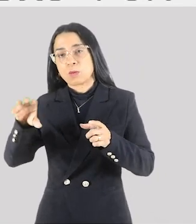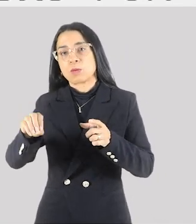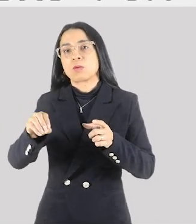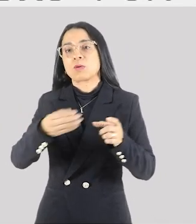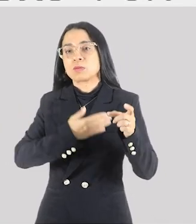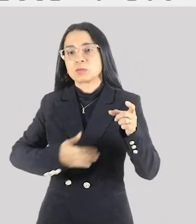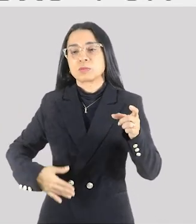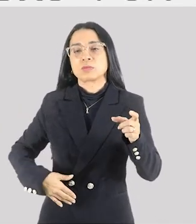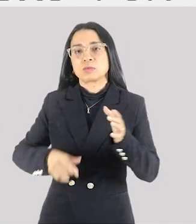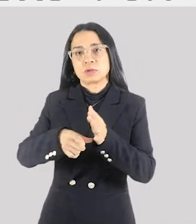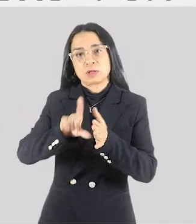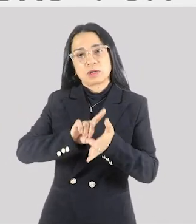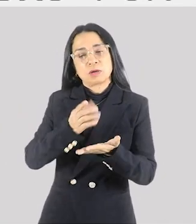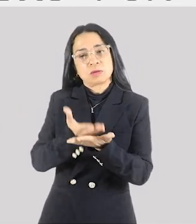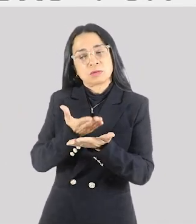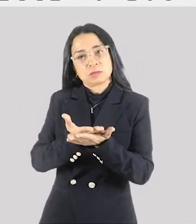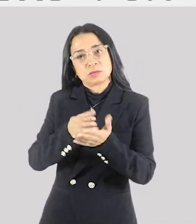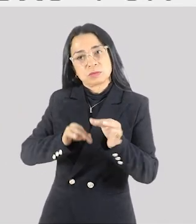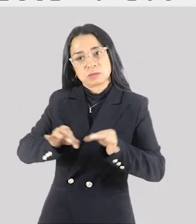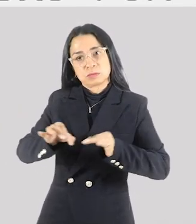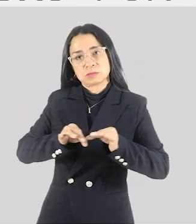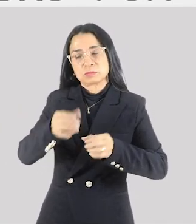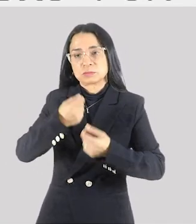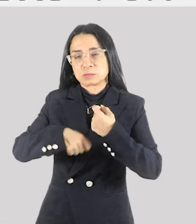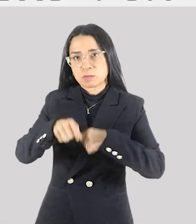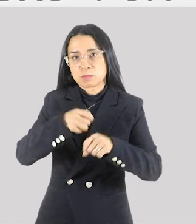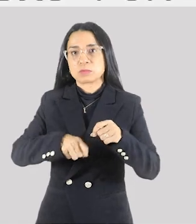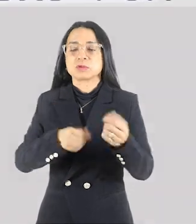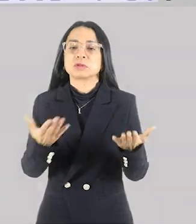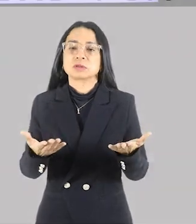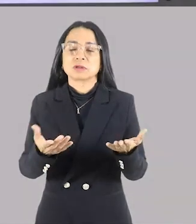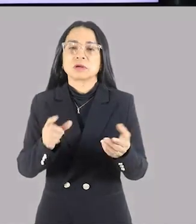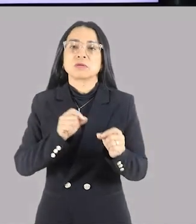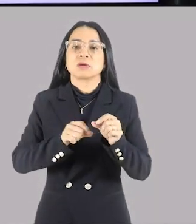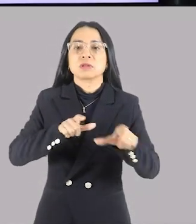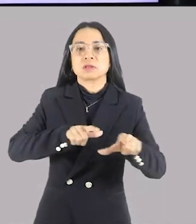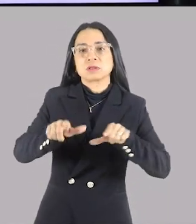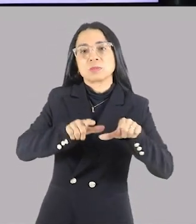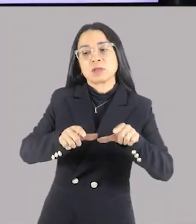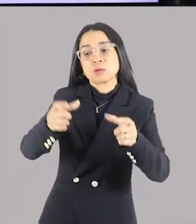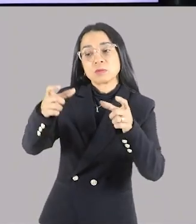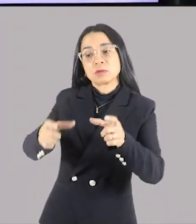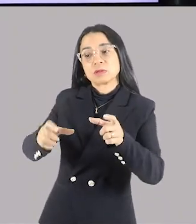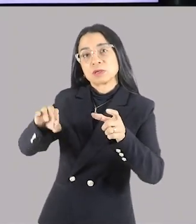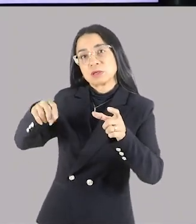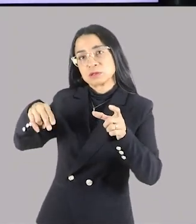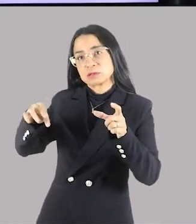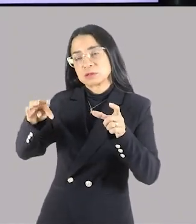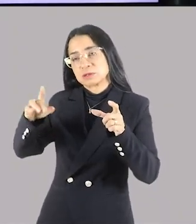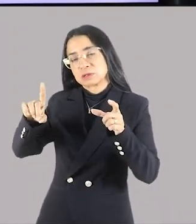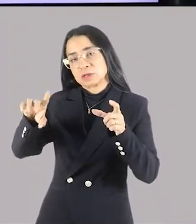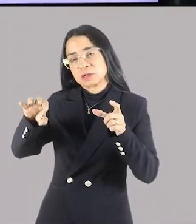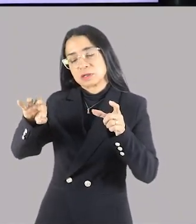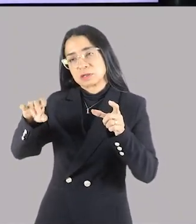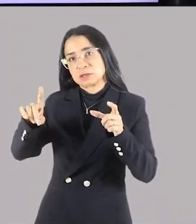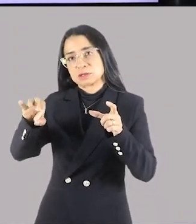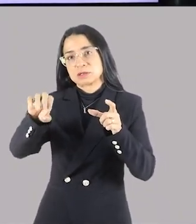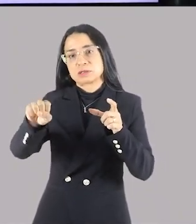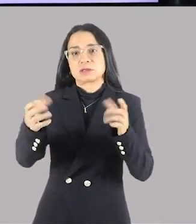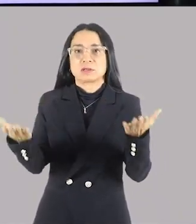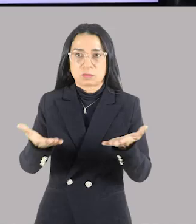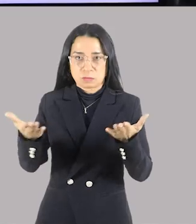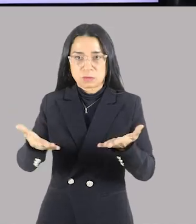na aula anterior de organização da administração pública, nós trabalhamos as entidades e agora nós vamos trabalhar a organização